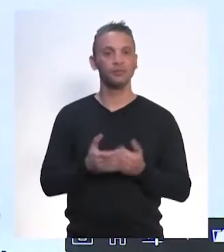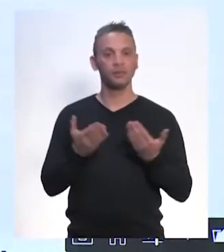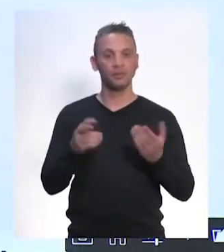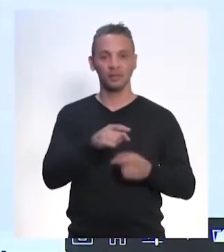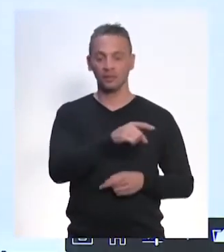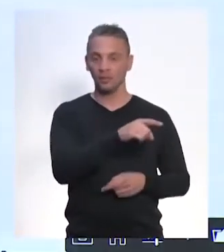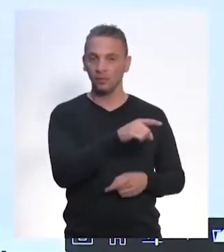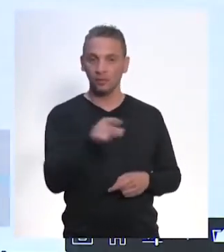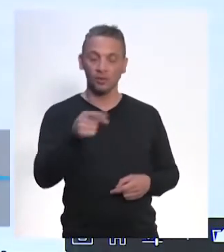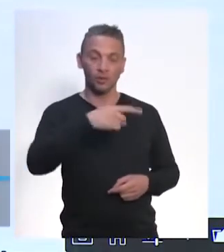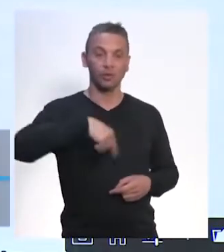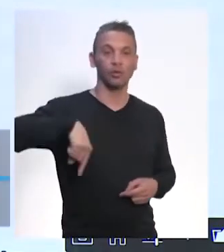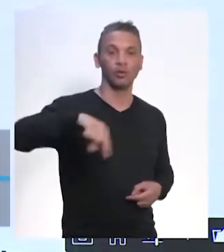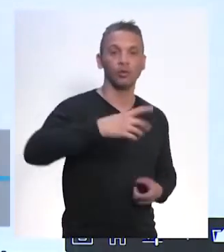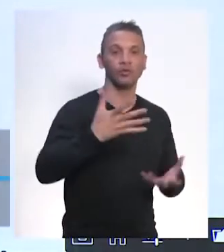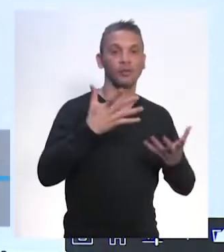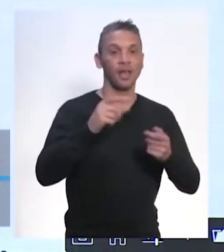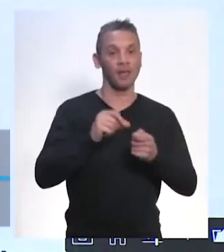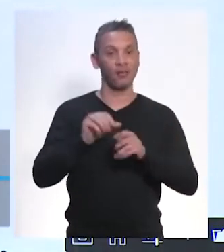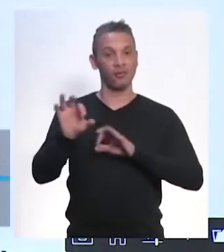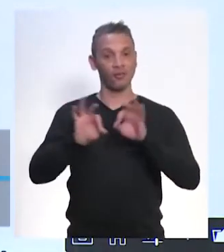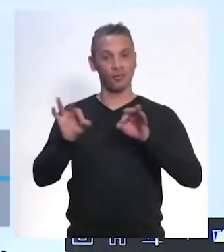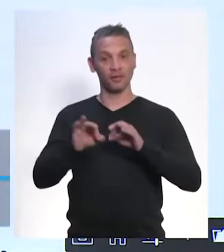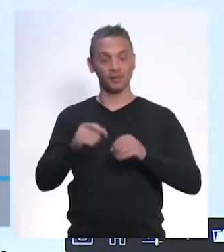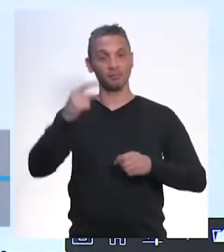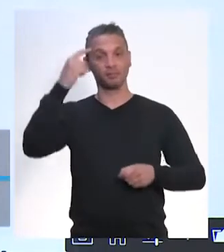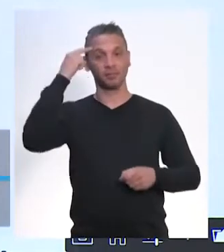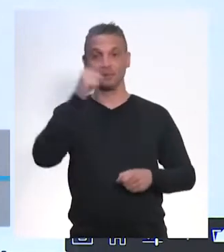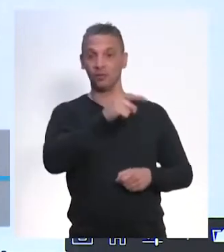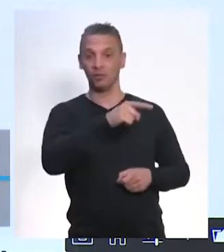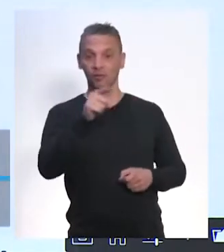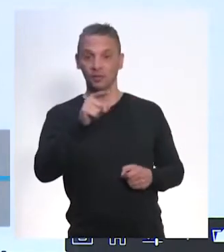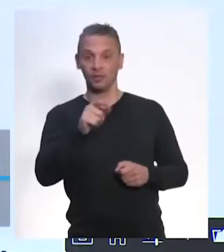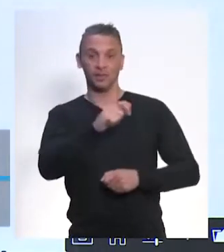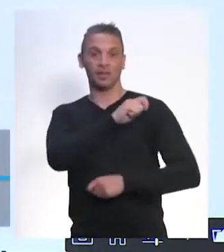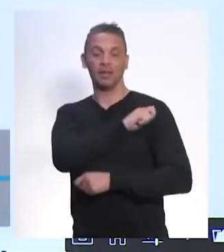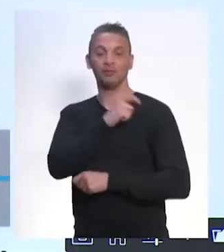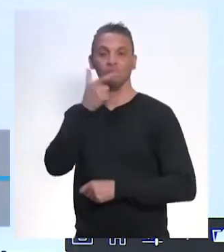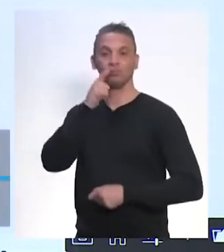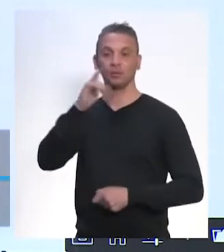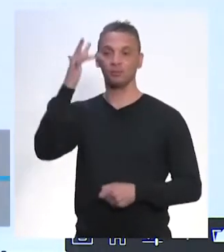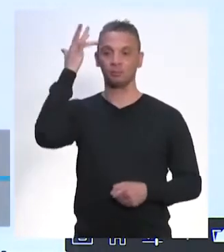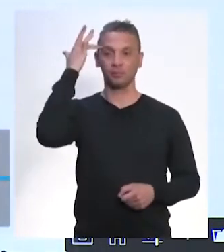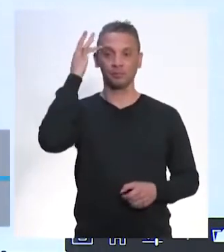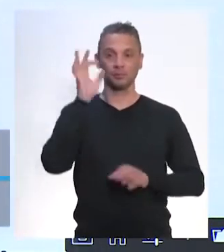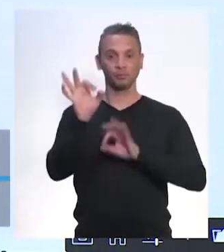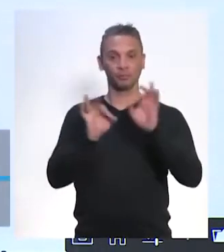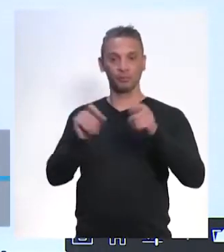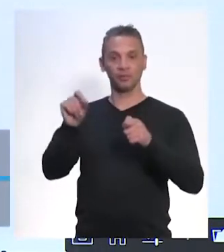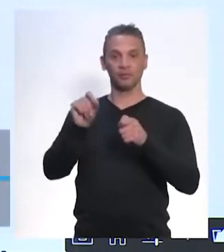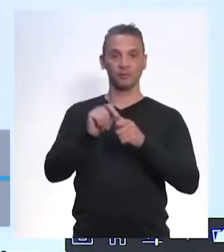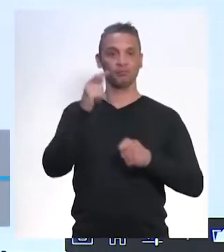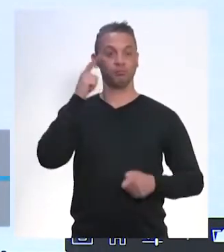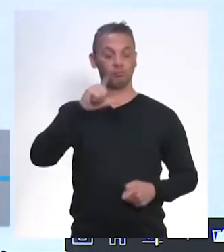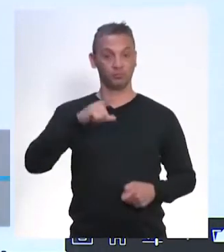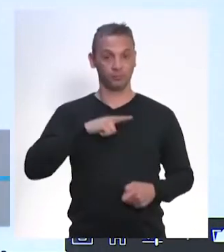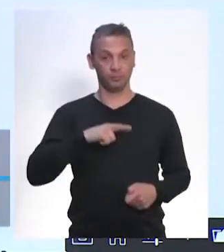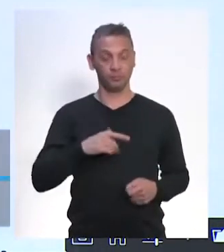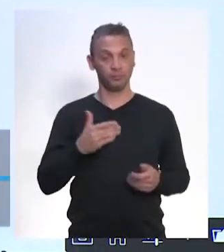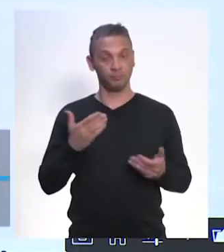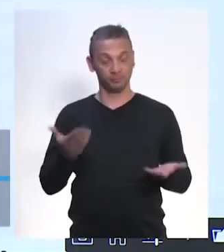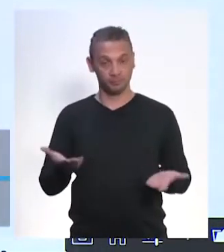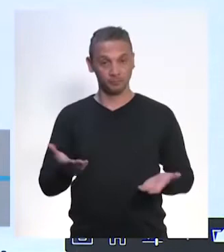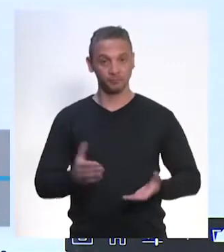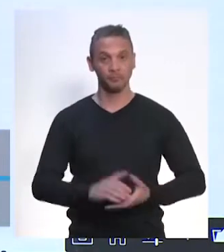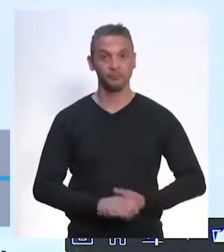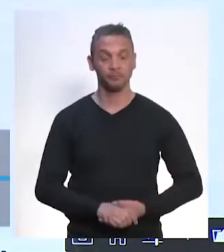aquilo que nós gostaríamos, né, ou acreditamos que vocês já tenham aí capacidade de realizar, ao menos parcialmente, após assistir a